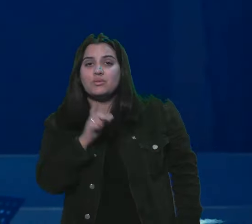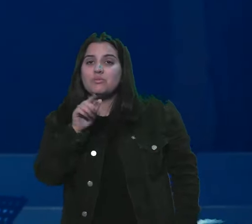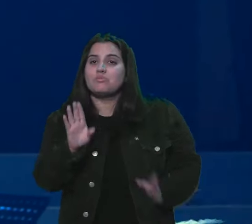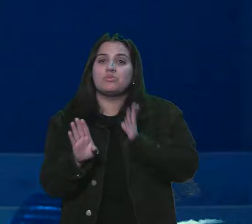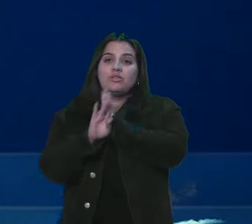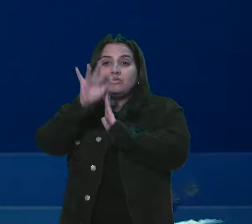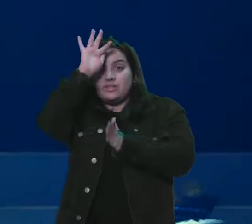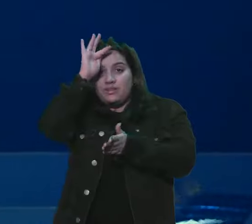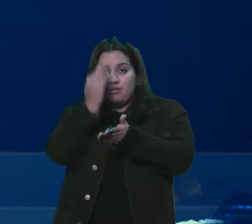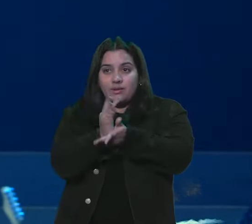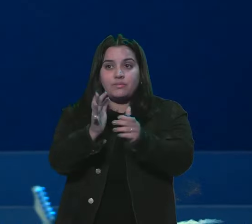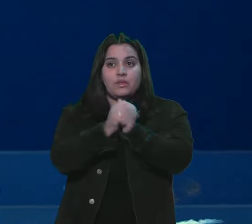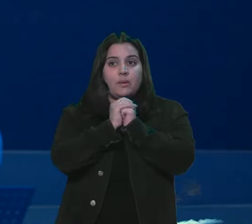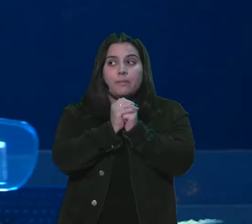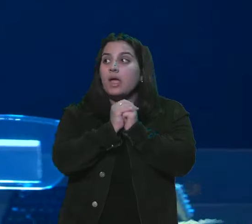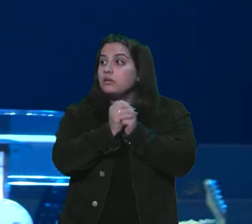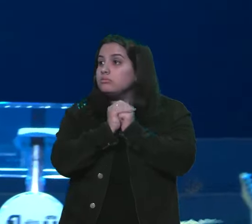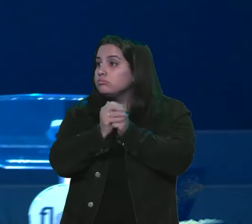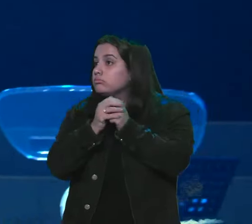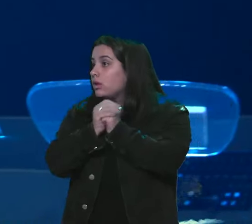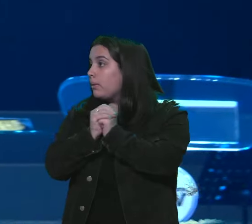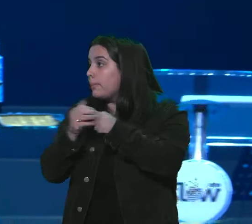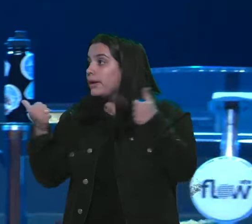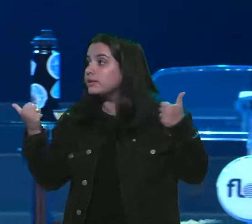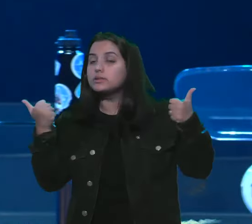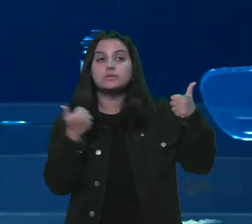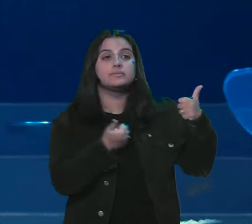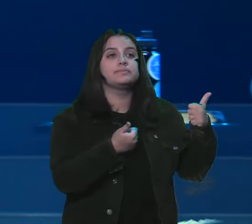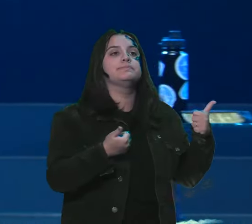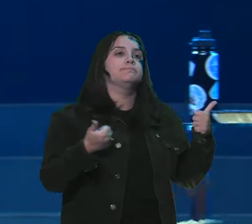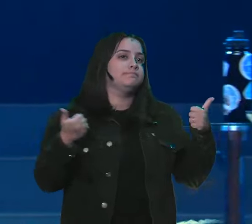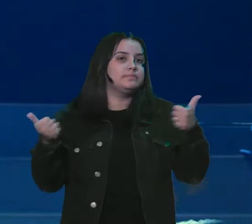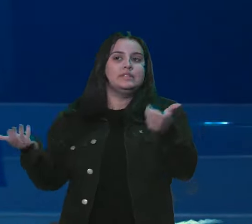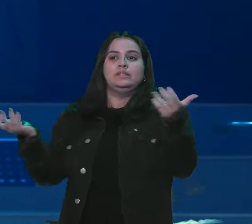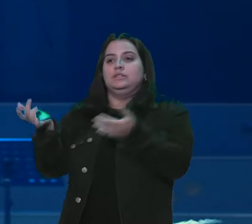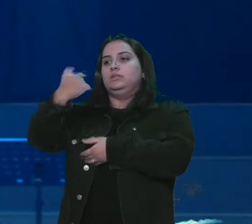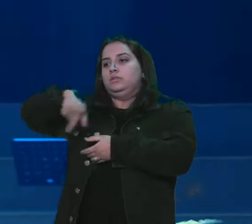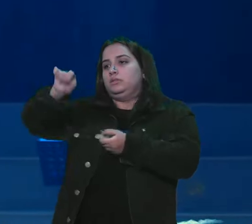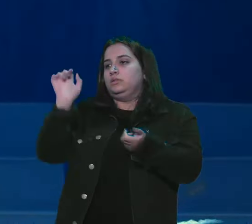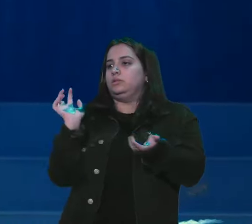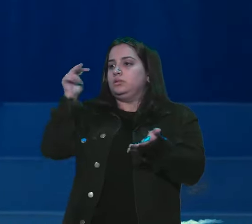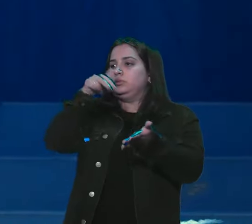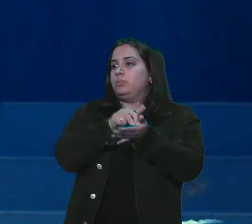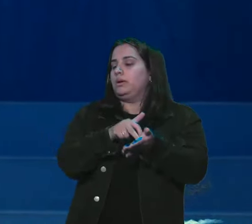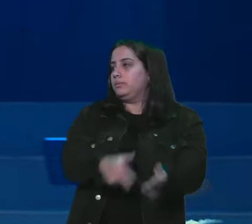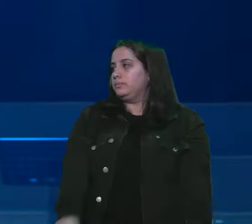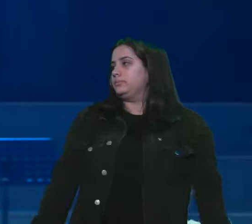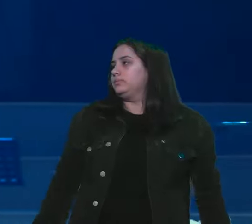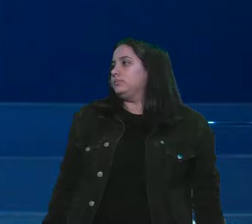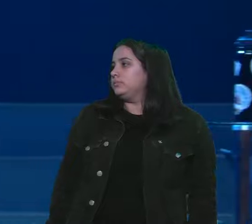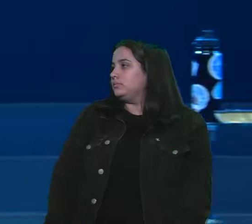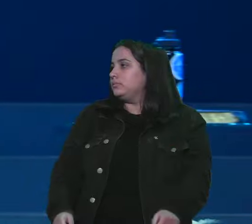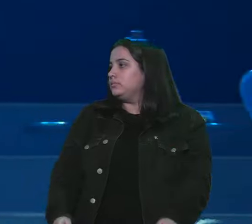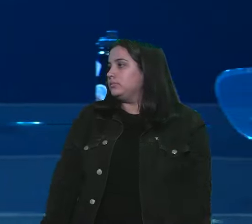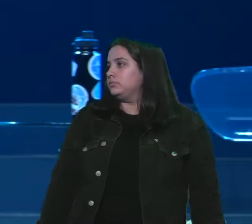Amém? Amém ou não? Fica de pé aí no seu lugar, por favor.